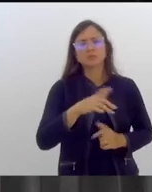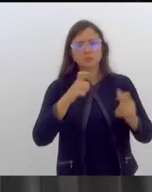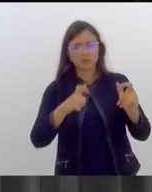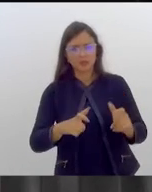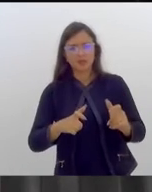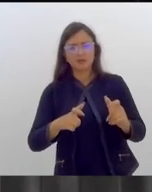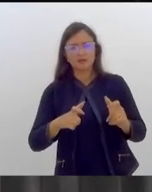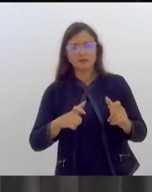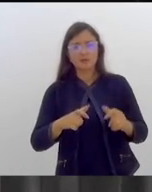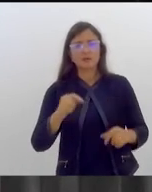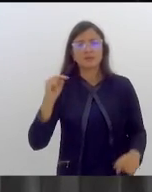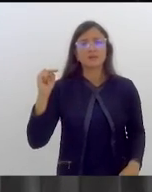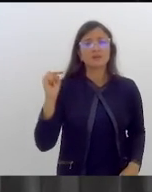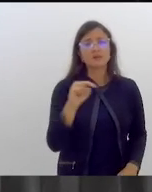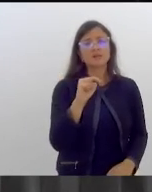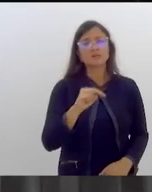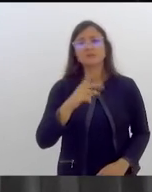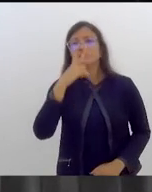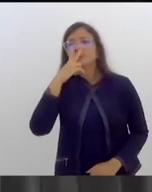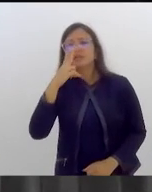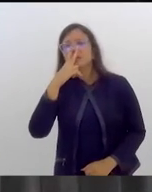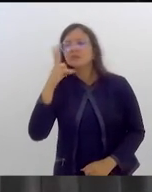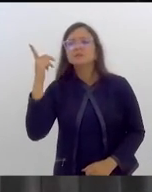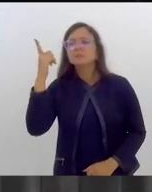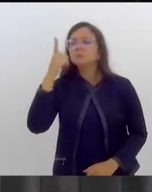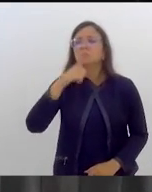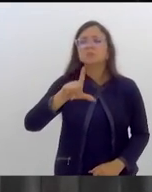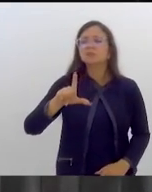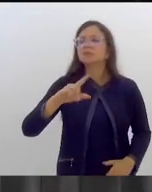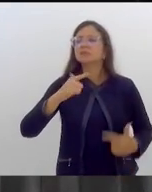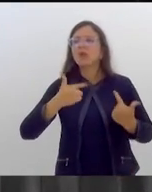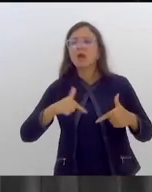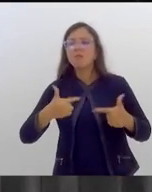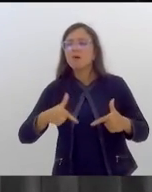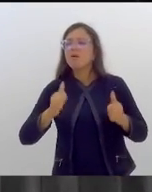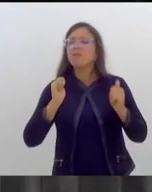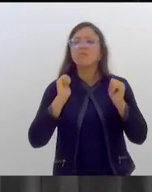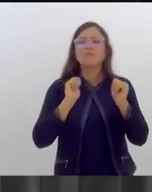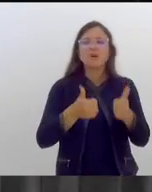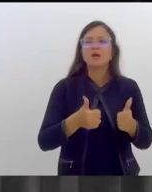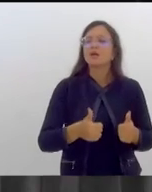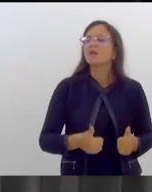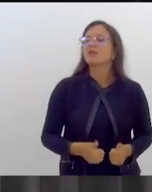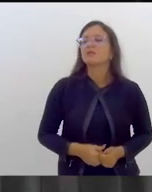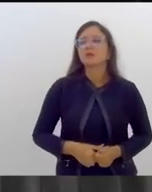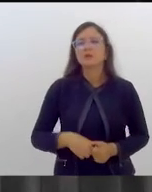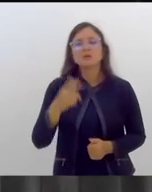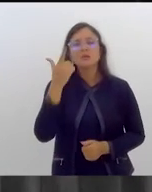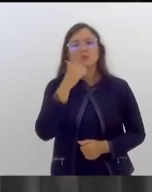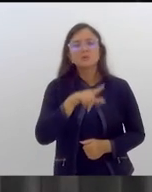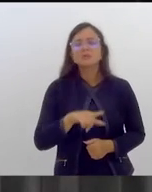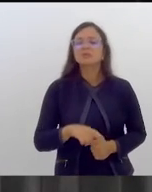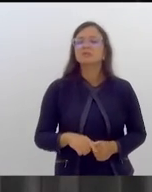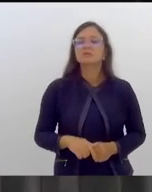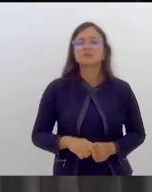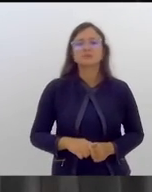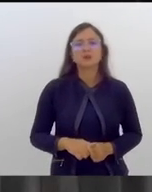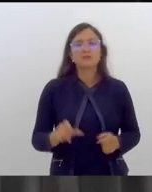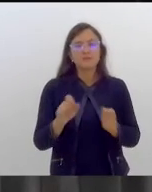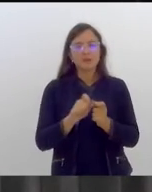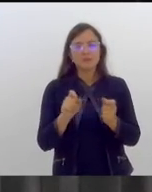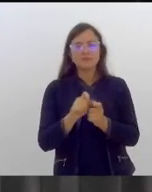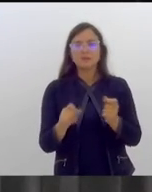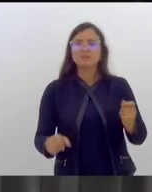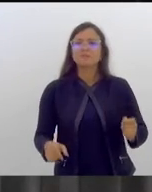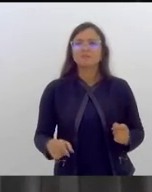parece conseguiram trabalhar e produzir anteparos exatamente